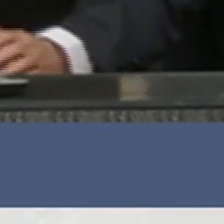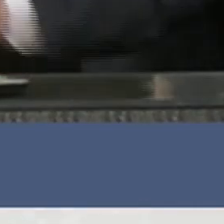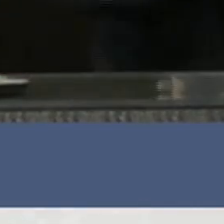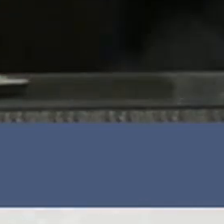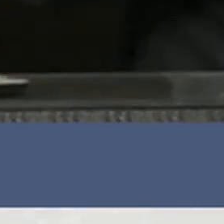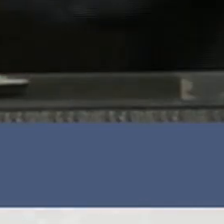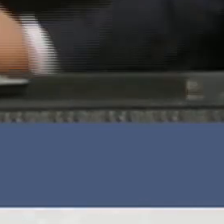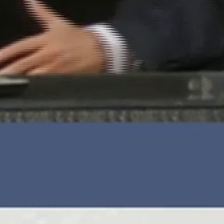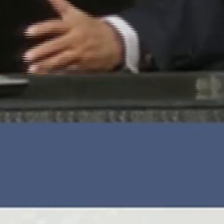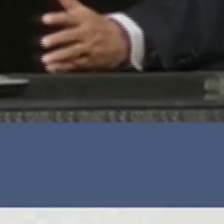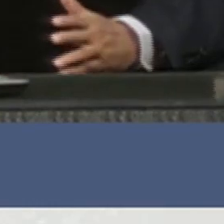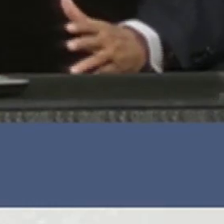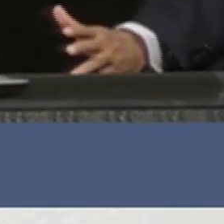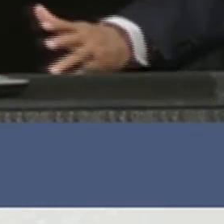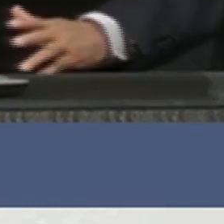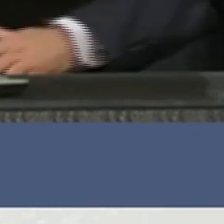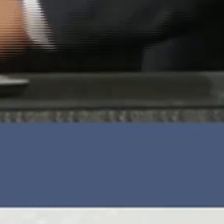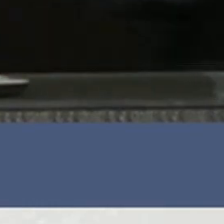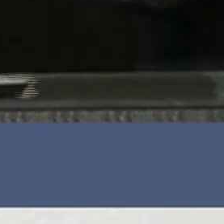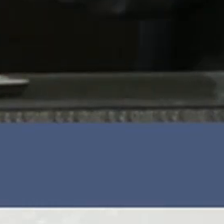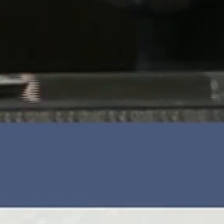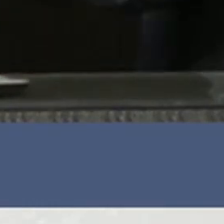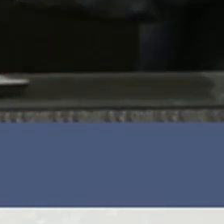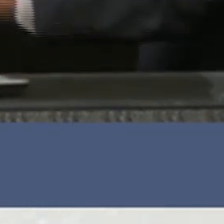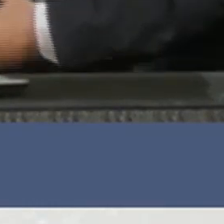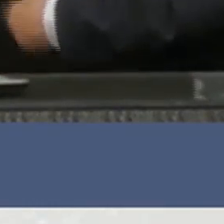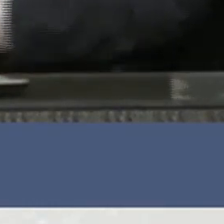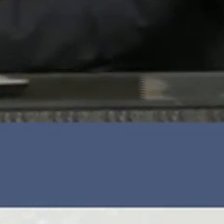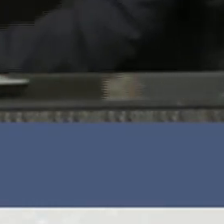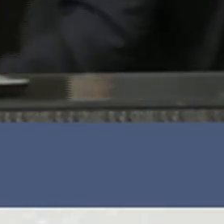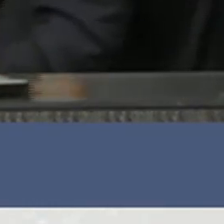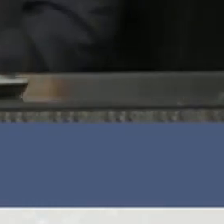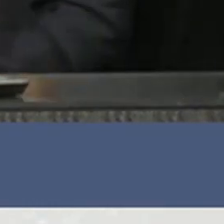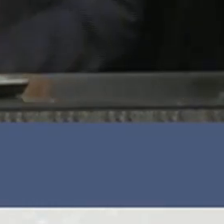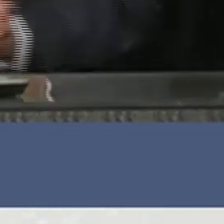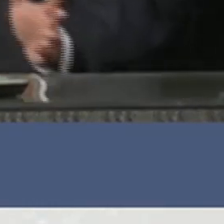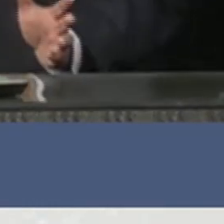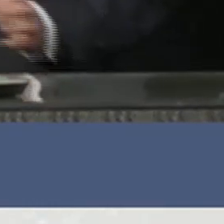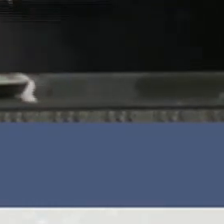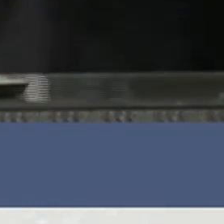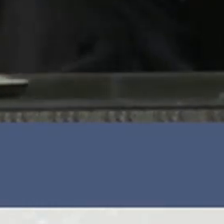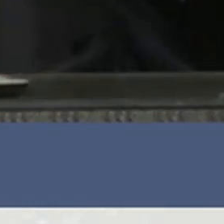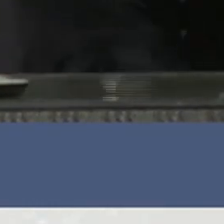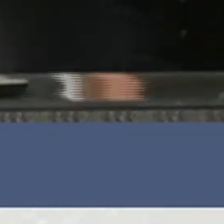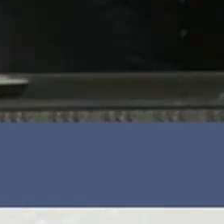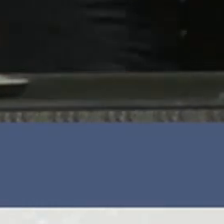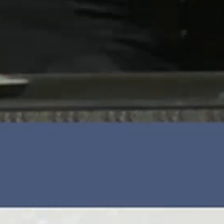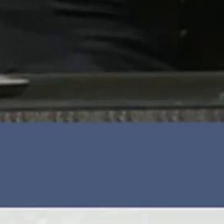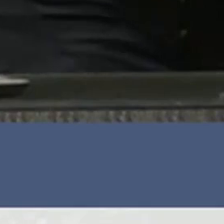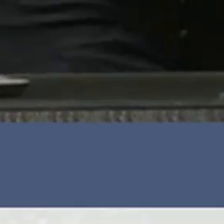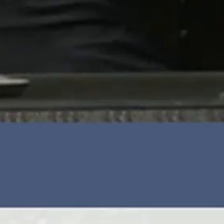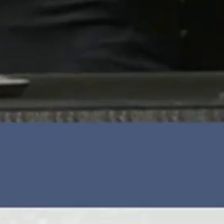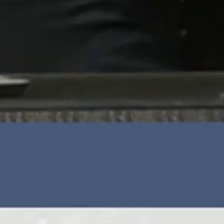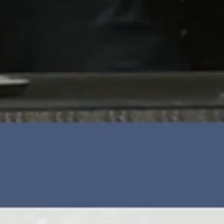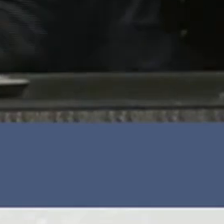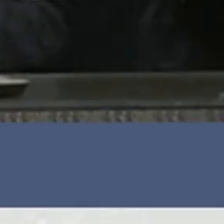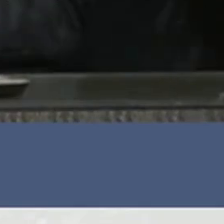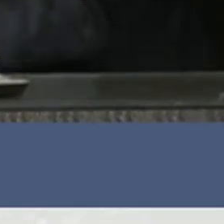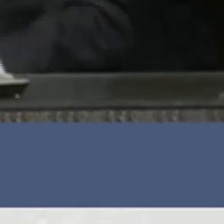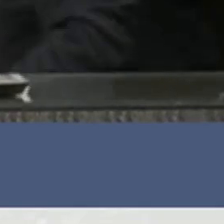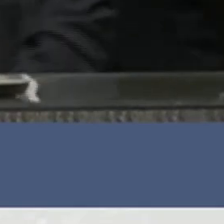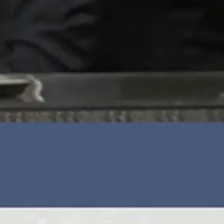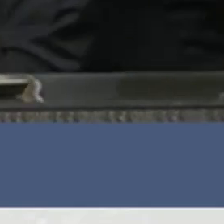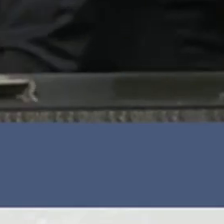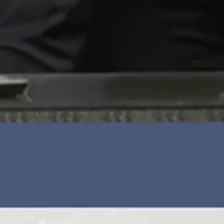assim emendado. Não havendo quem queira discutir, para discutir, deputado Julianelli. Presidente, enquanto o